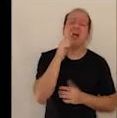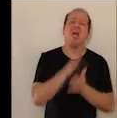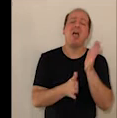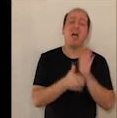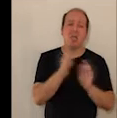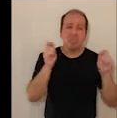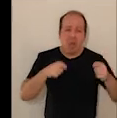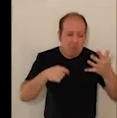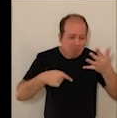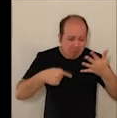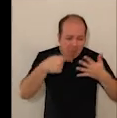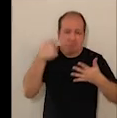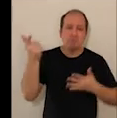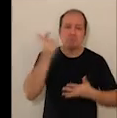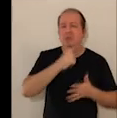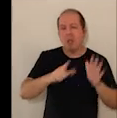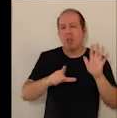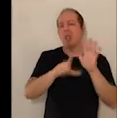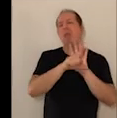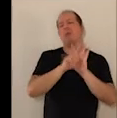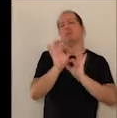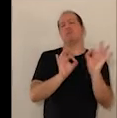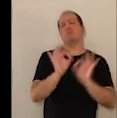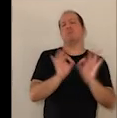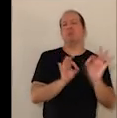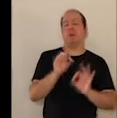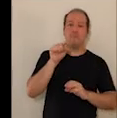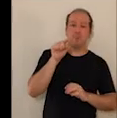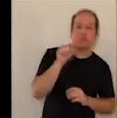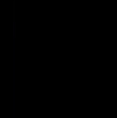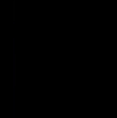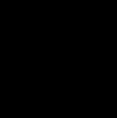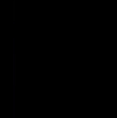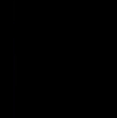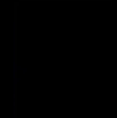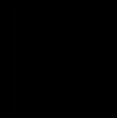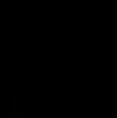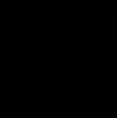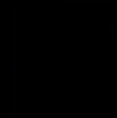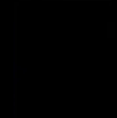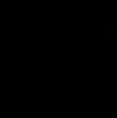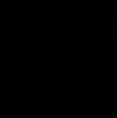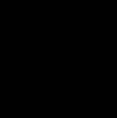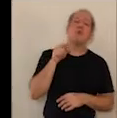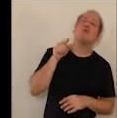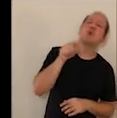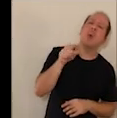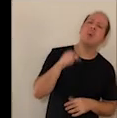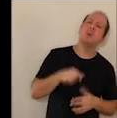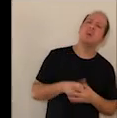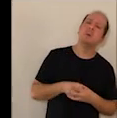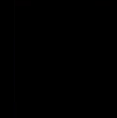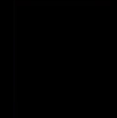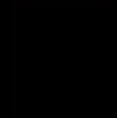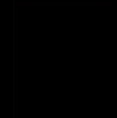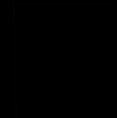contornar. O senhor não abra a boca. E você, faça com que